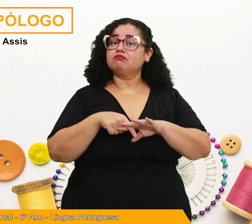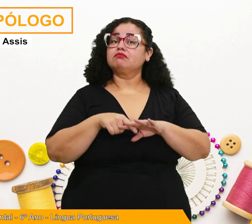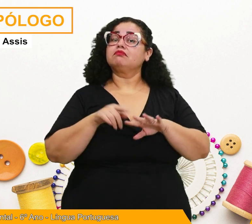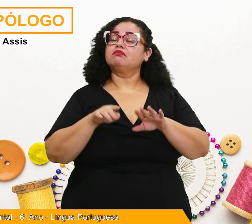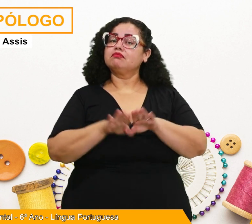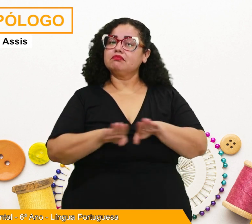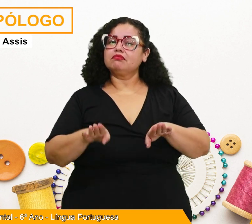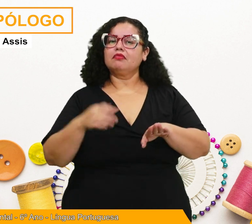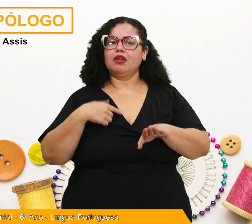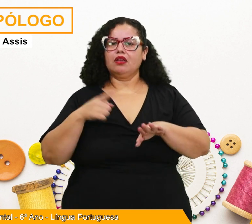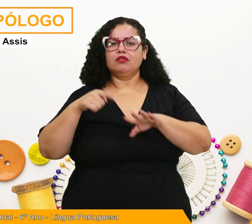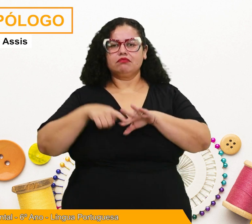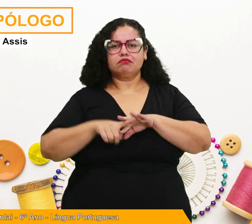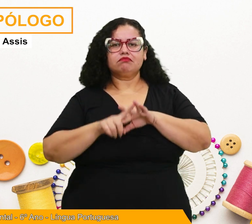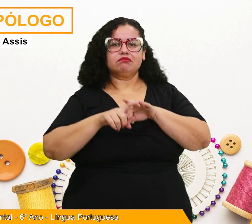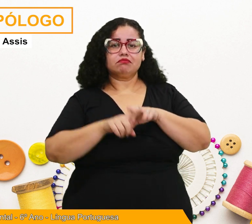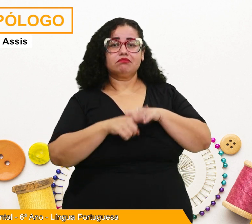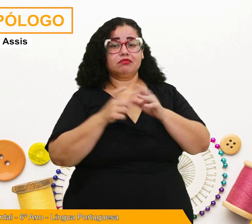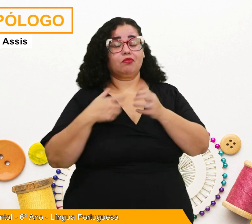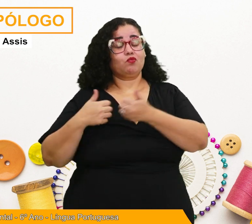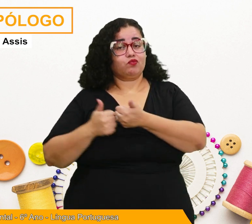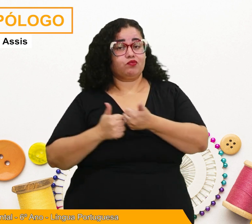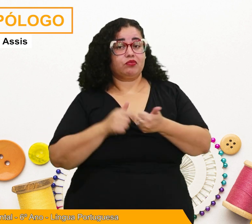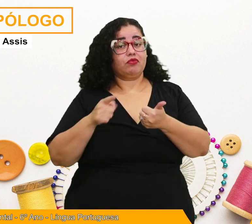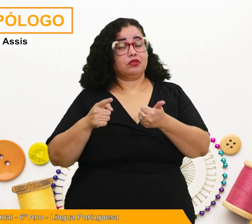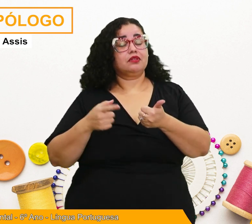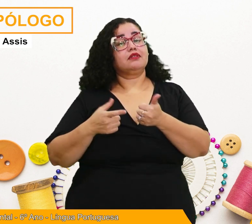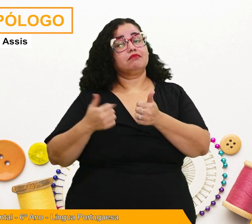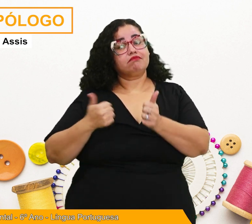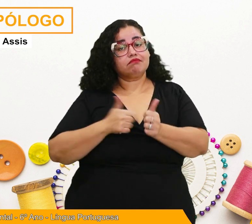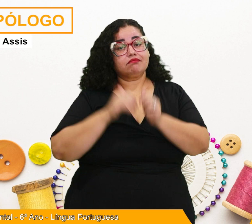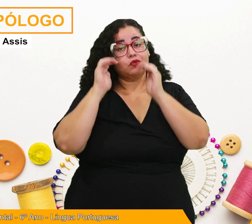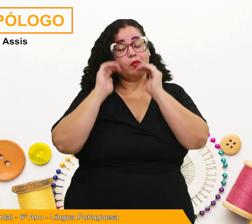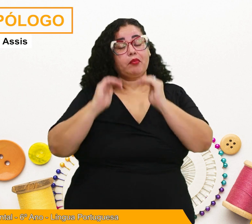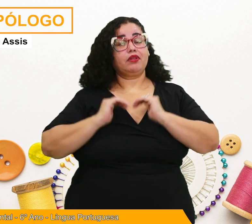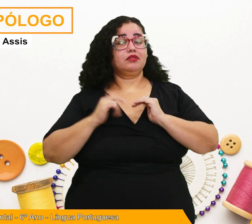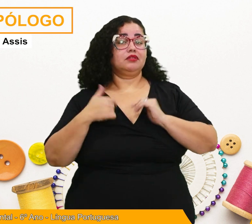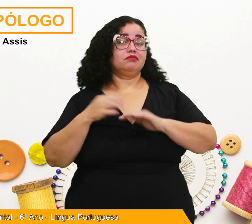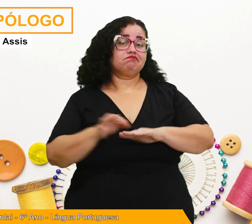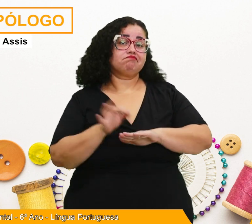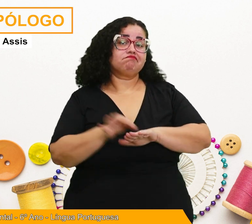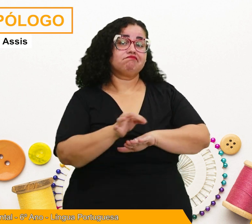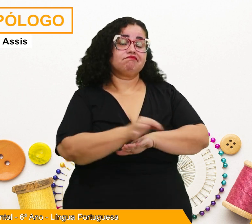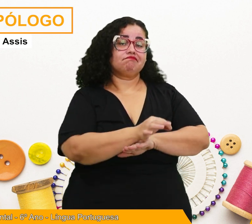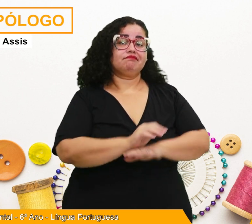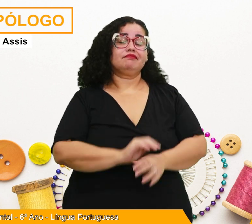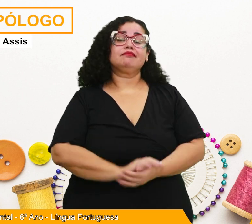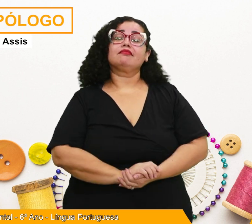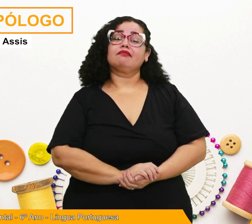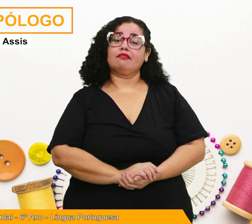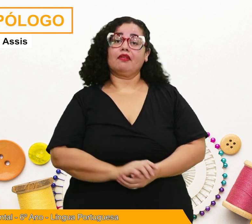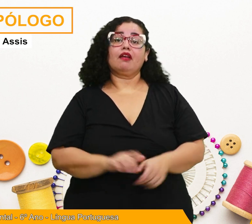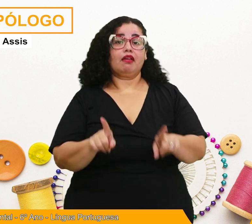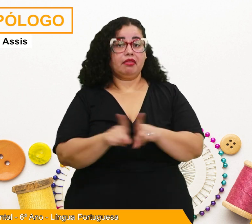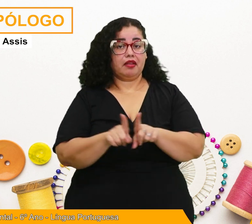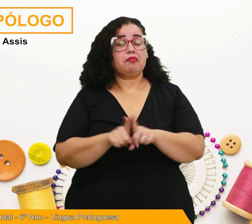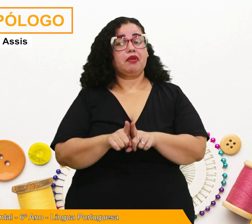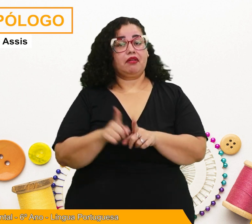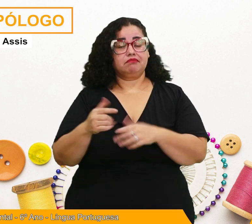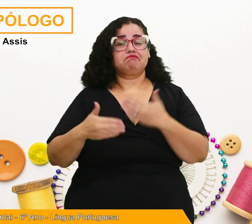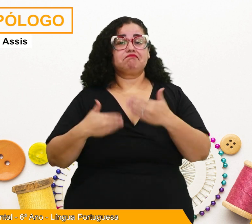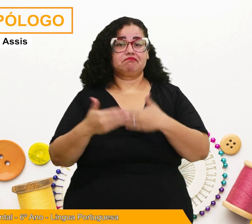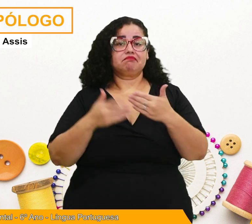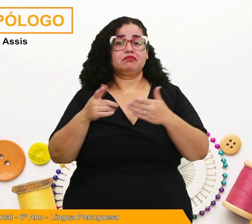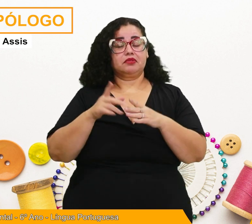adiante, puxando por você que vem atrás, obedecendo a que eu faço e mando. Também os batedores vão adiante